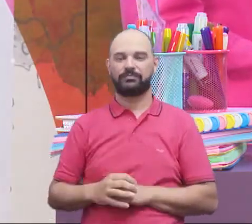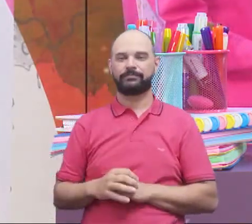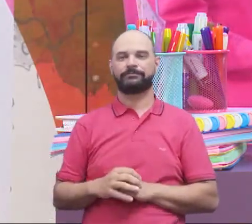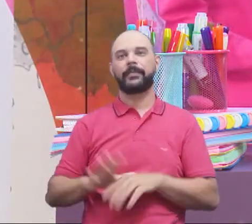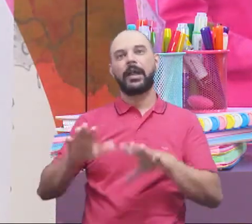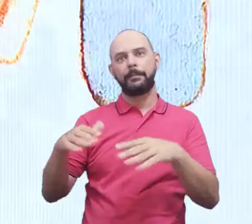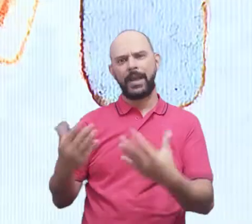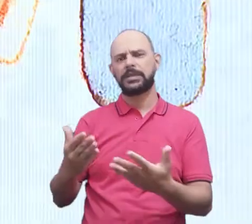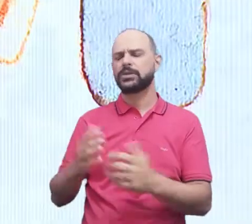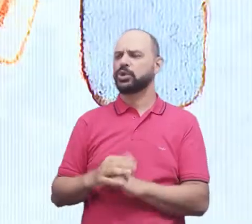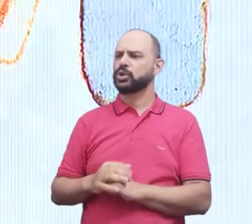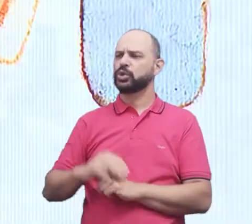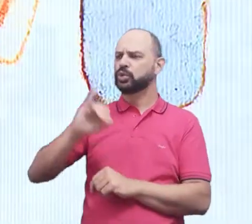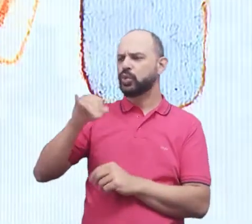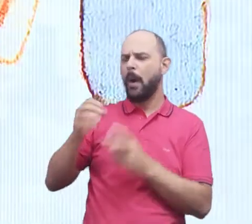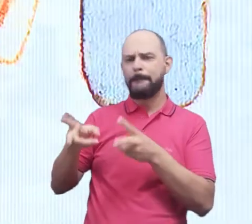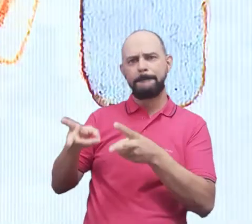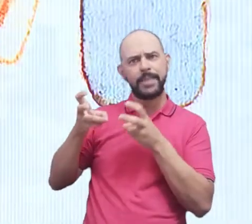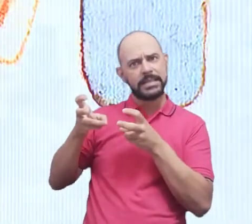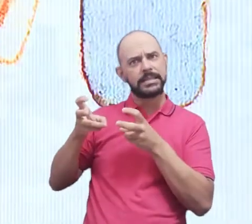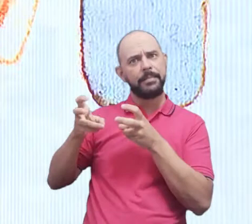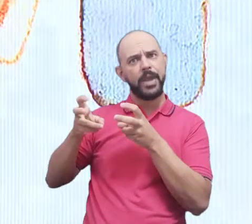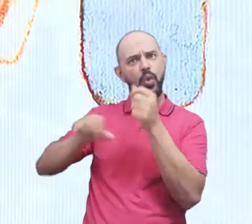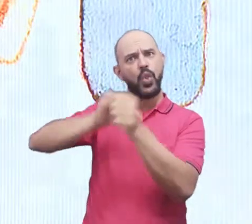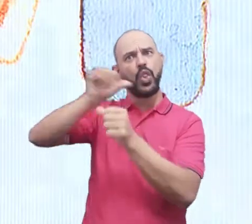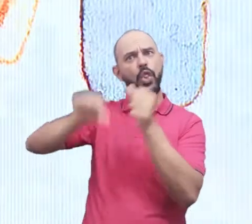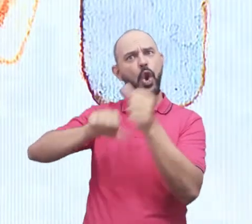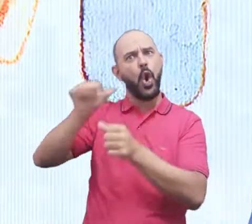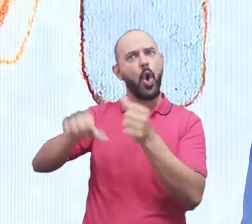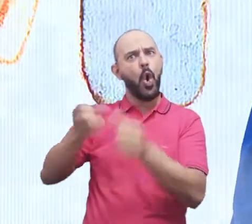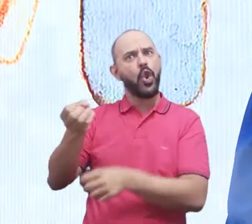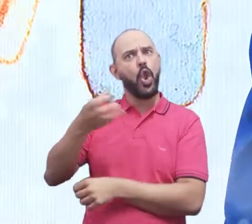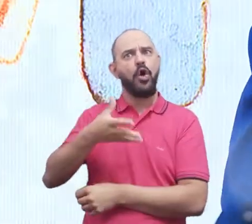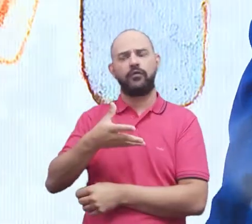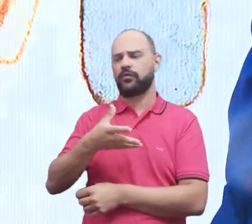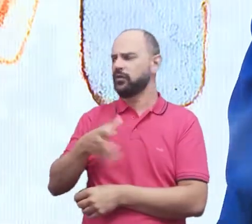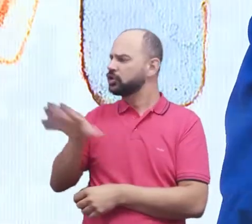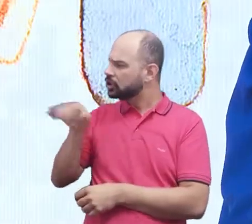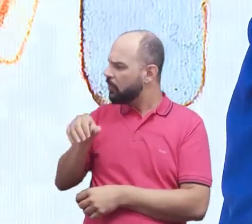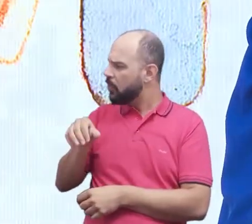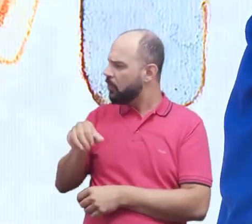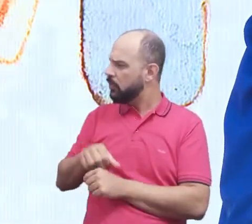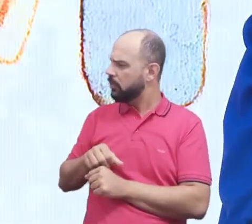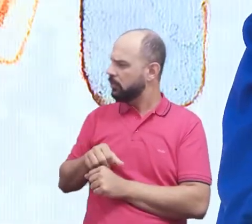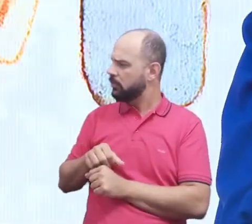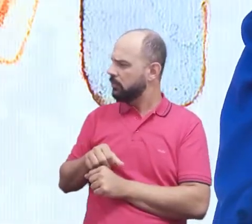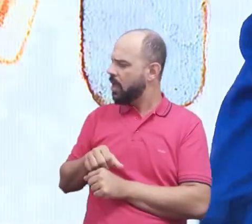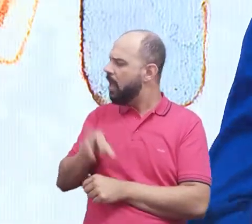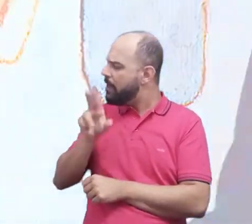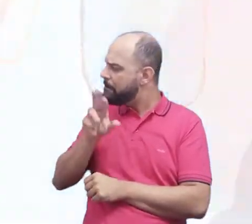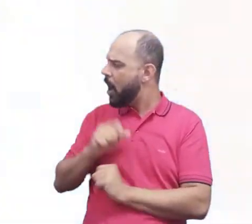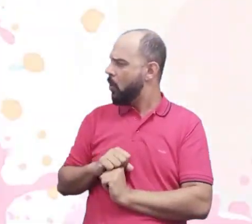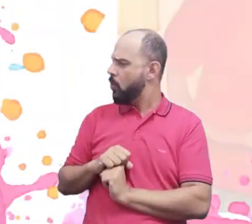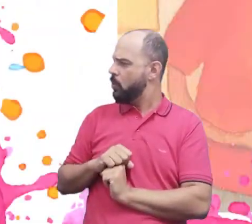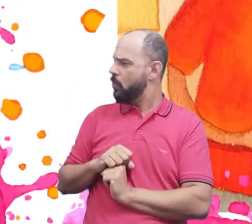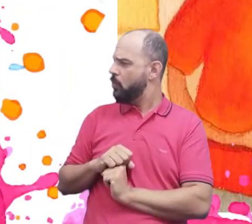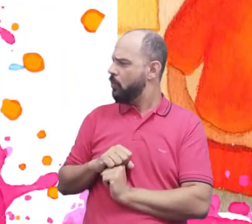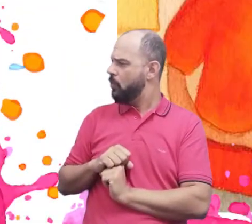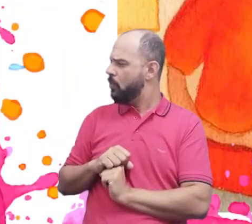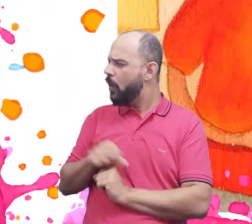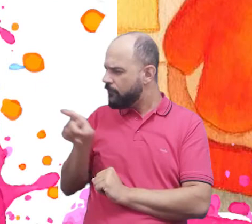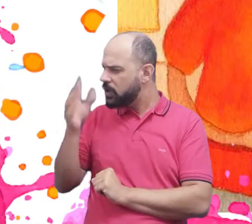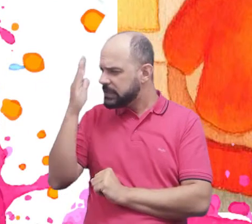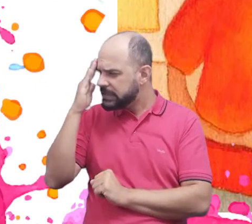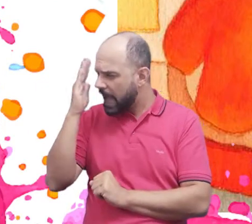É... Quando João da Água percebeu a troca, chamou as crianças e perguntou: